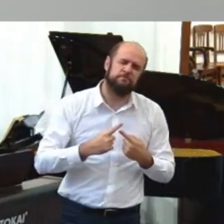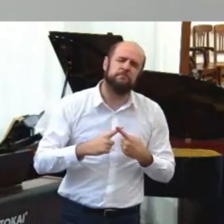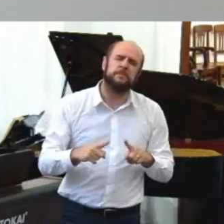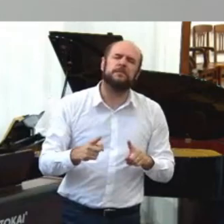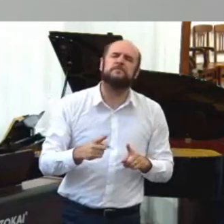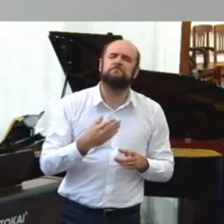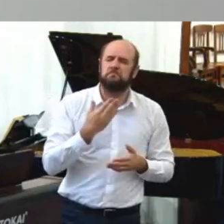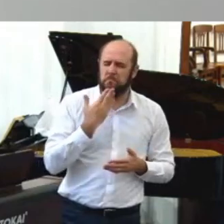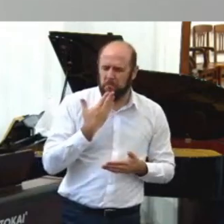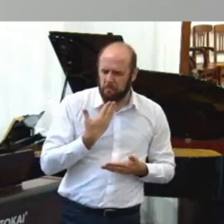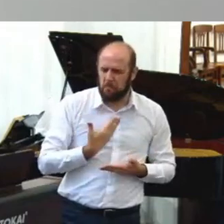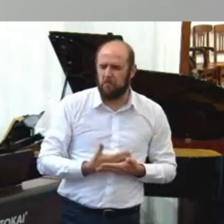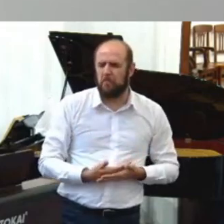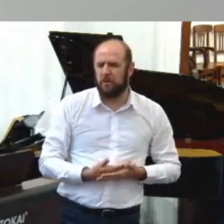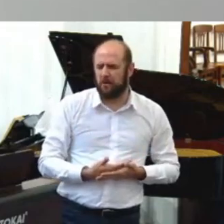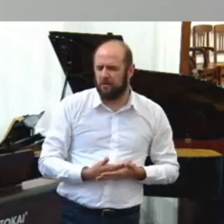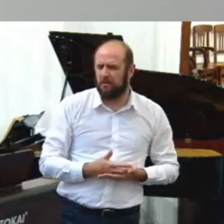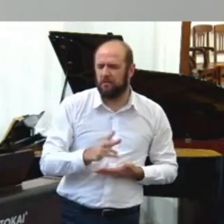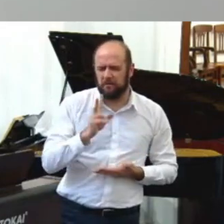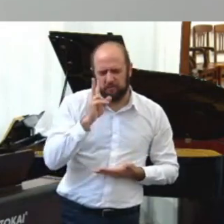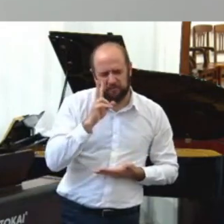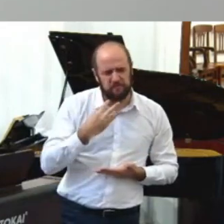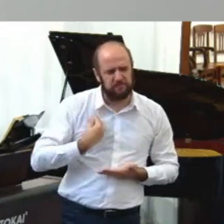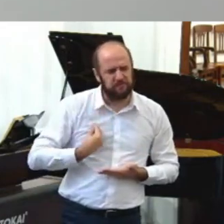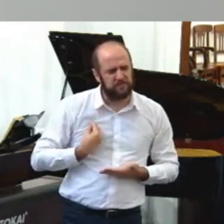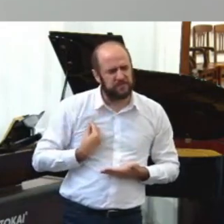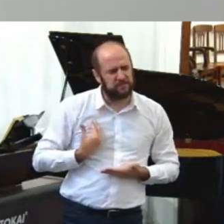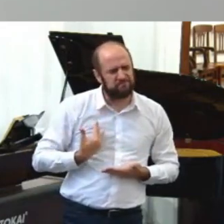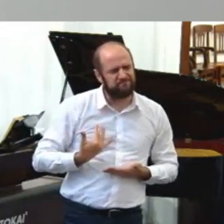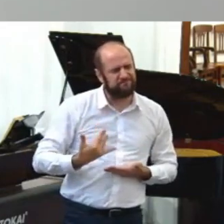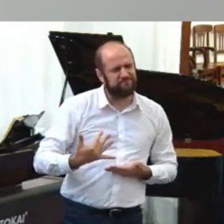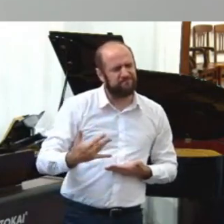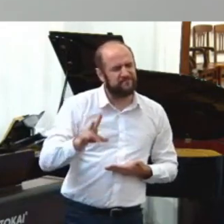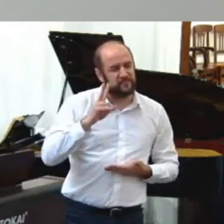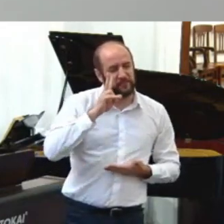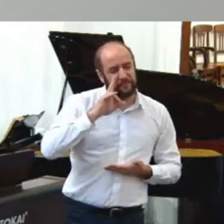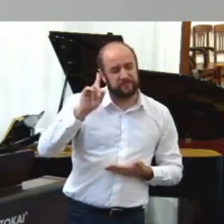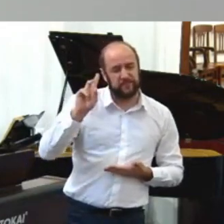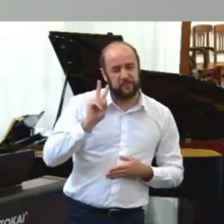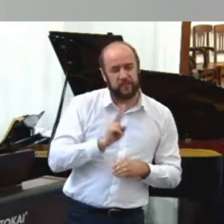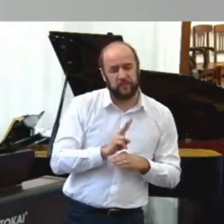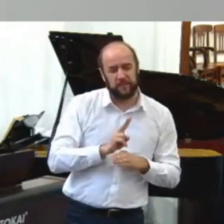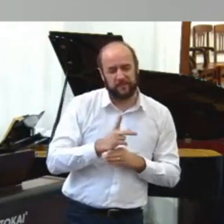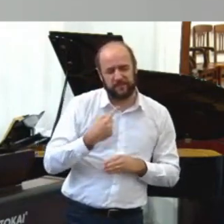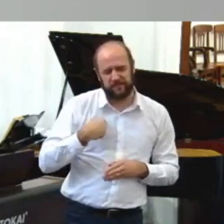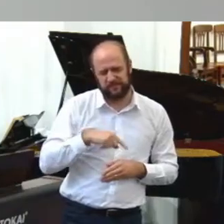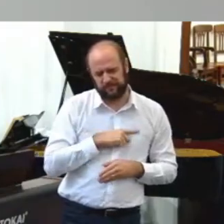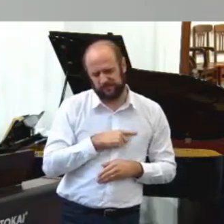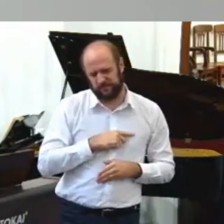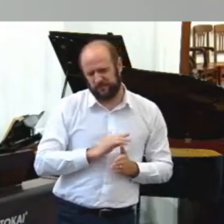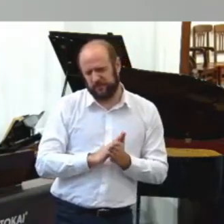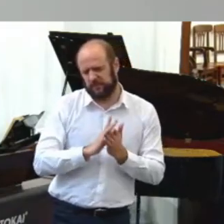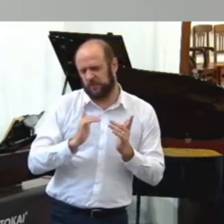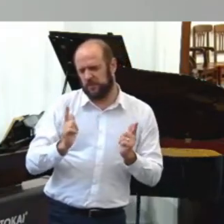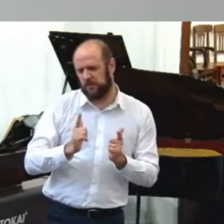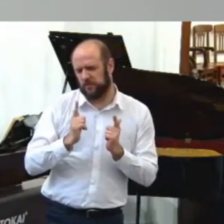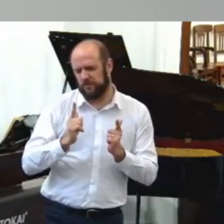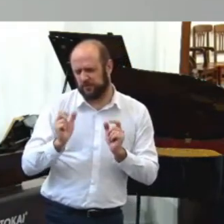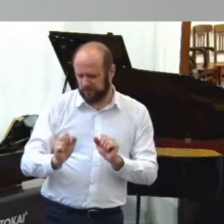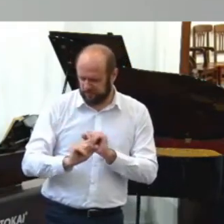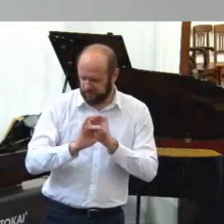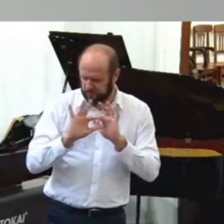é impressionante como ao longo da vida nós vemos a tua boa mão nos ajudando. Senhor, nós queremos te louvar por isso.